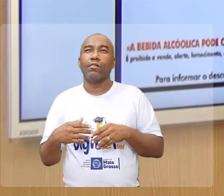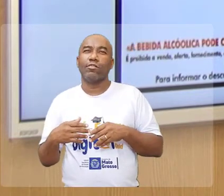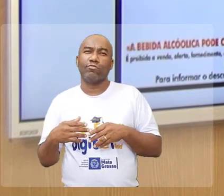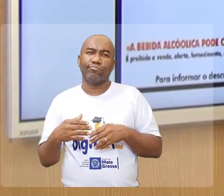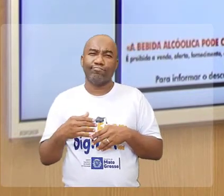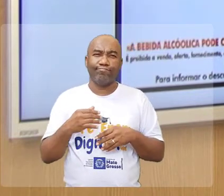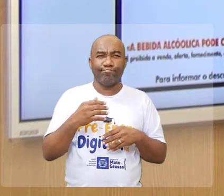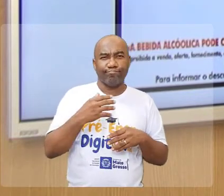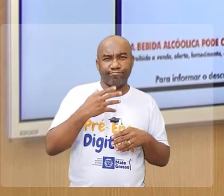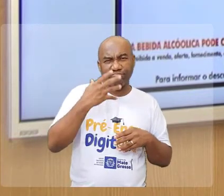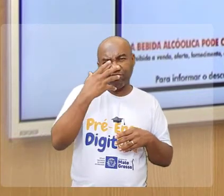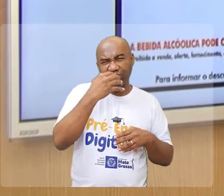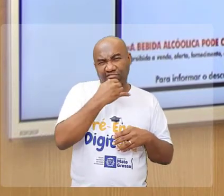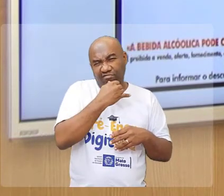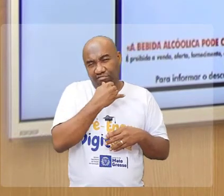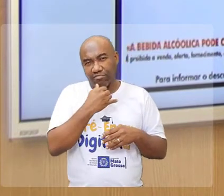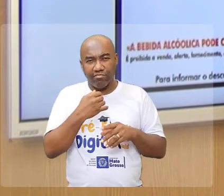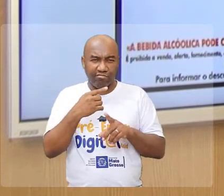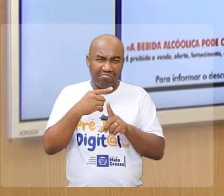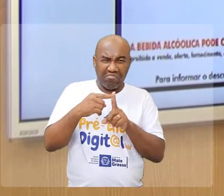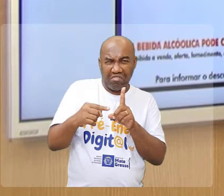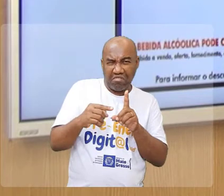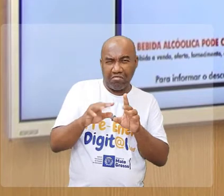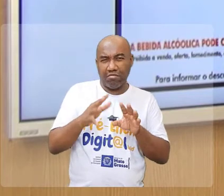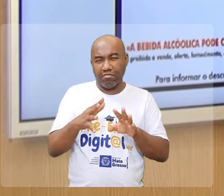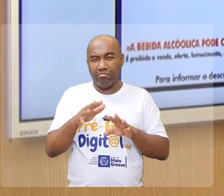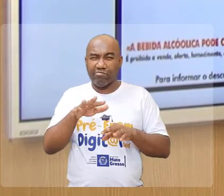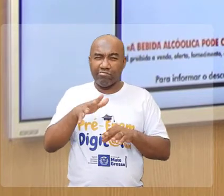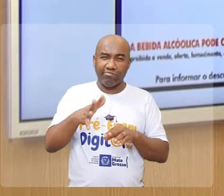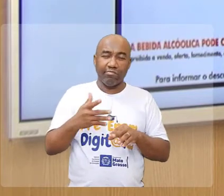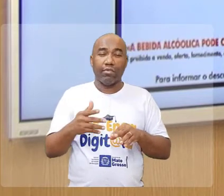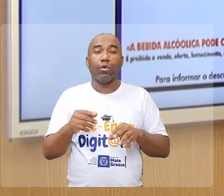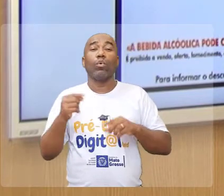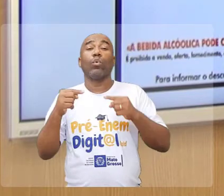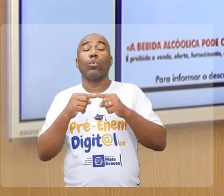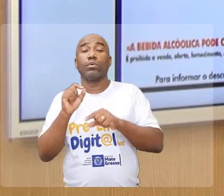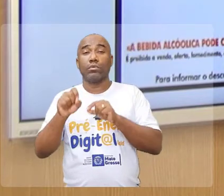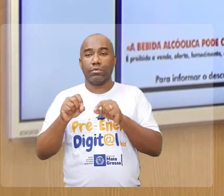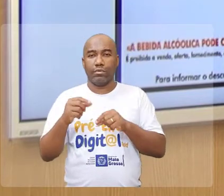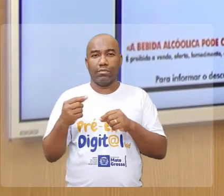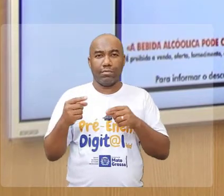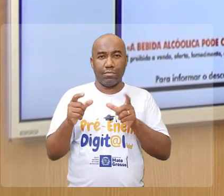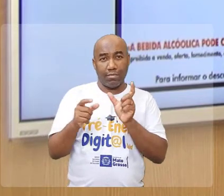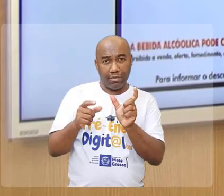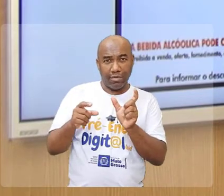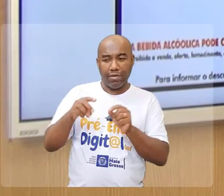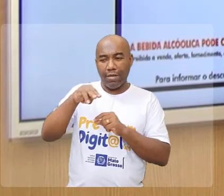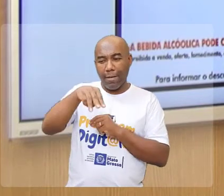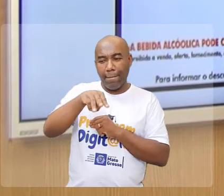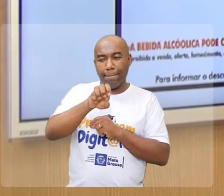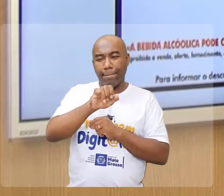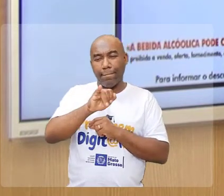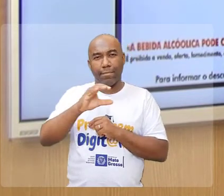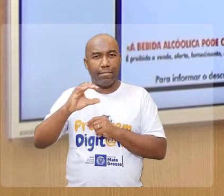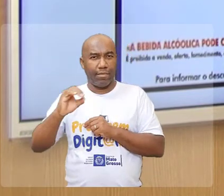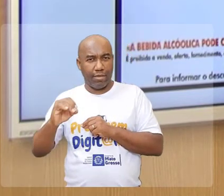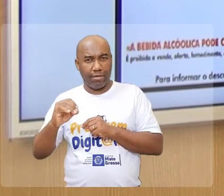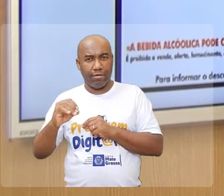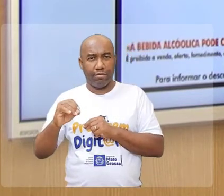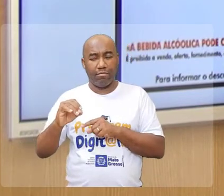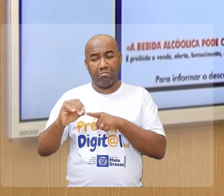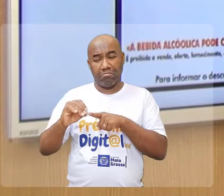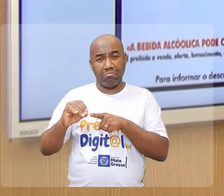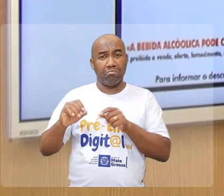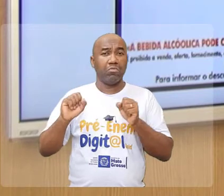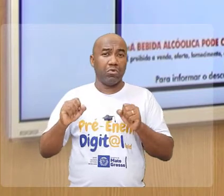chateada. Mas se a palavra meio estiver funcionando como numeral, ela